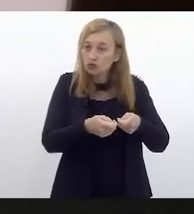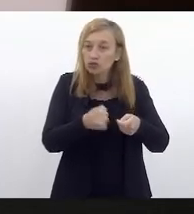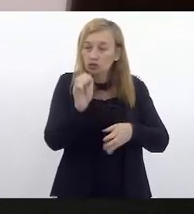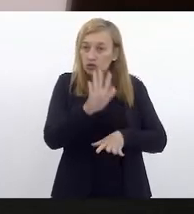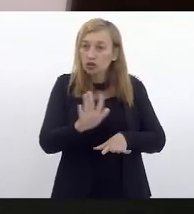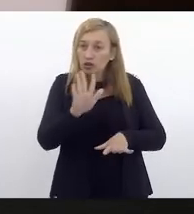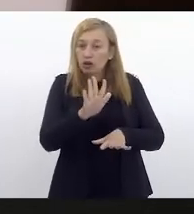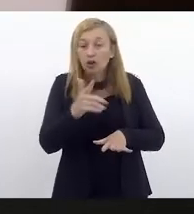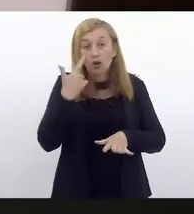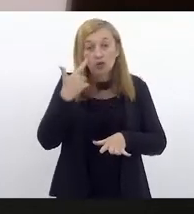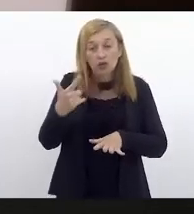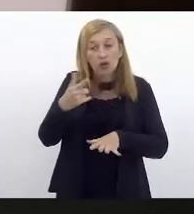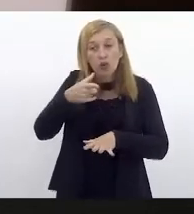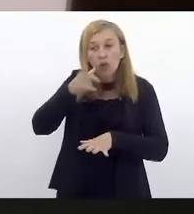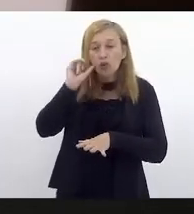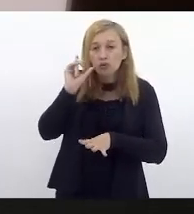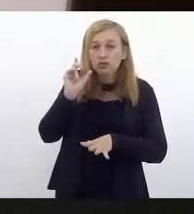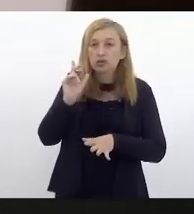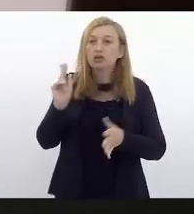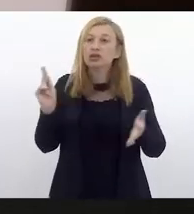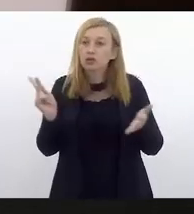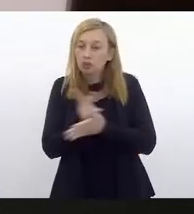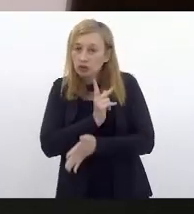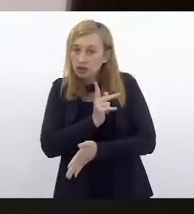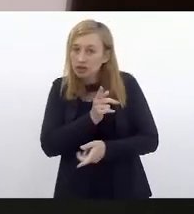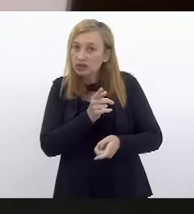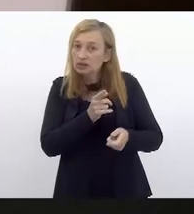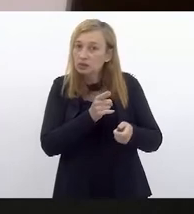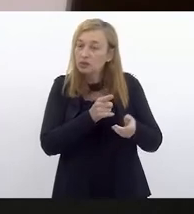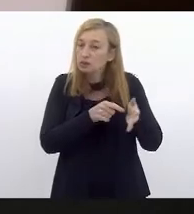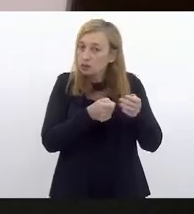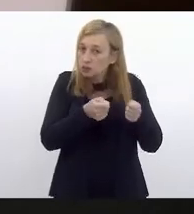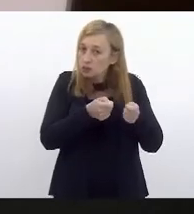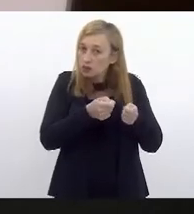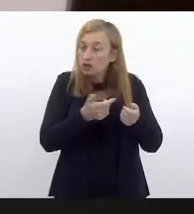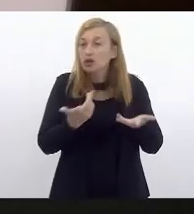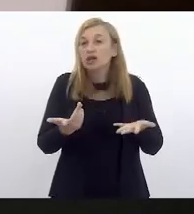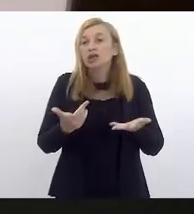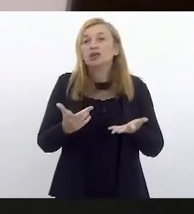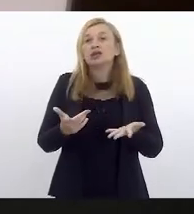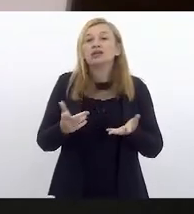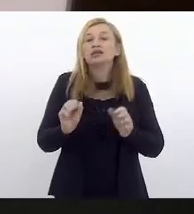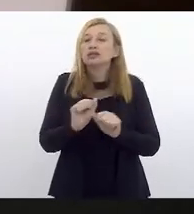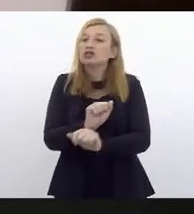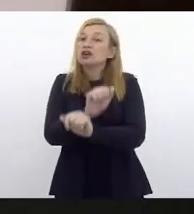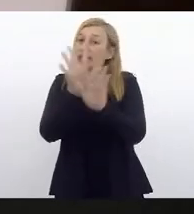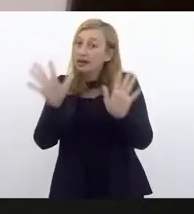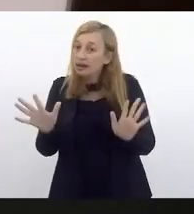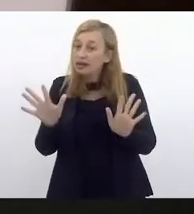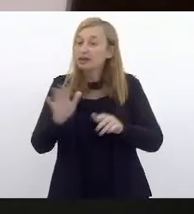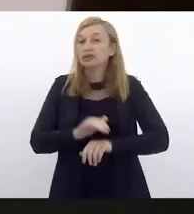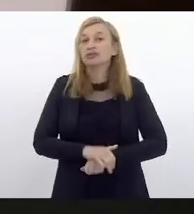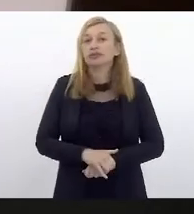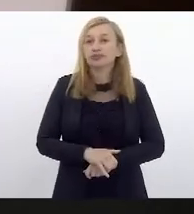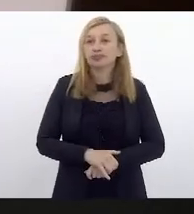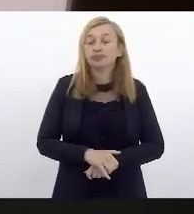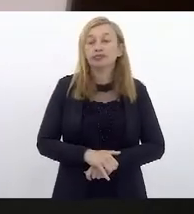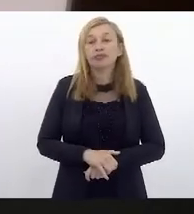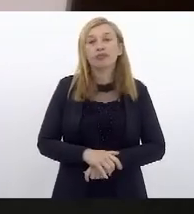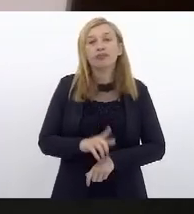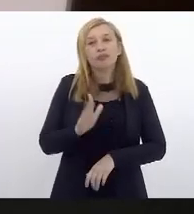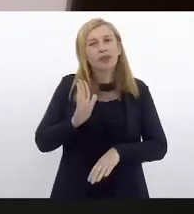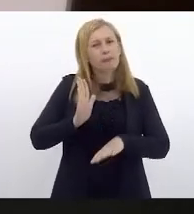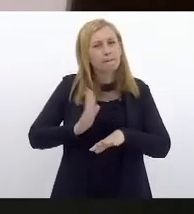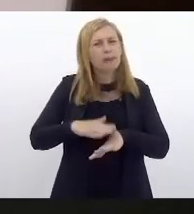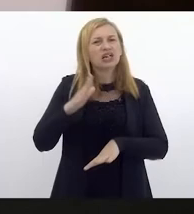teria ocorrido. Então, essa questão da transparência é muito